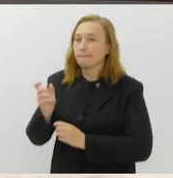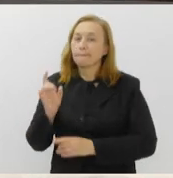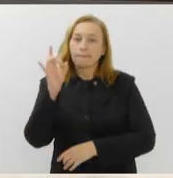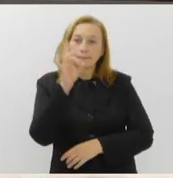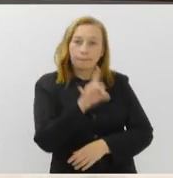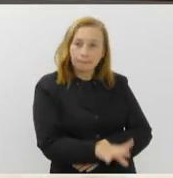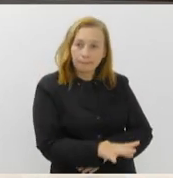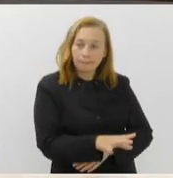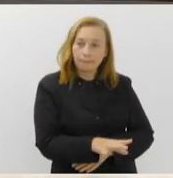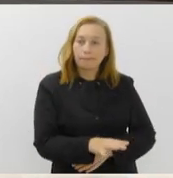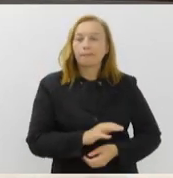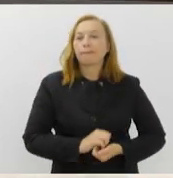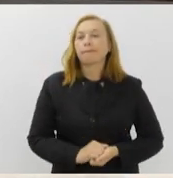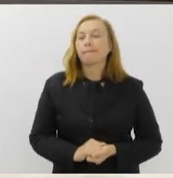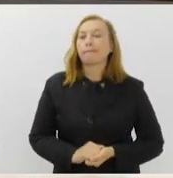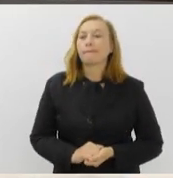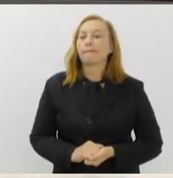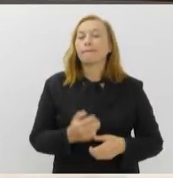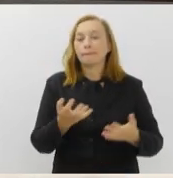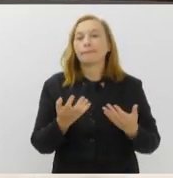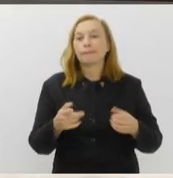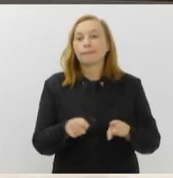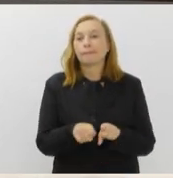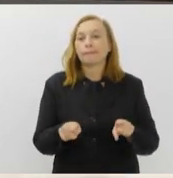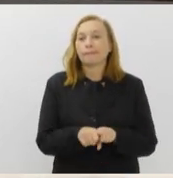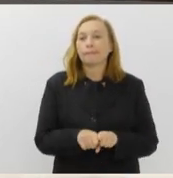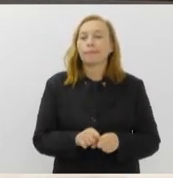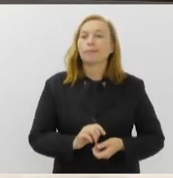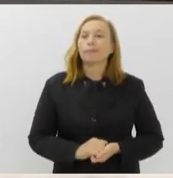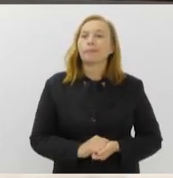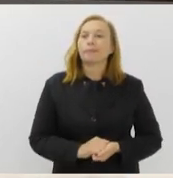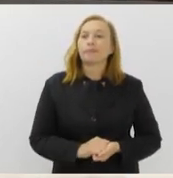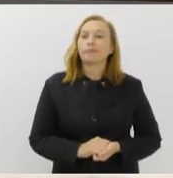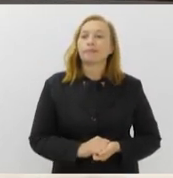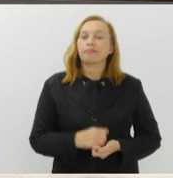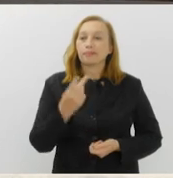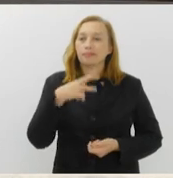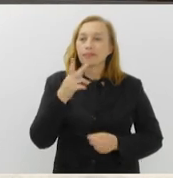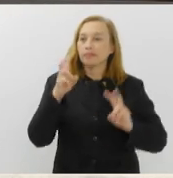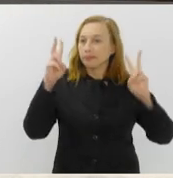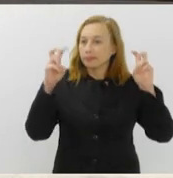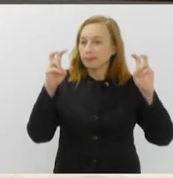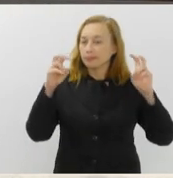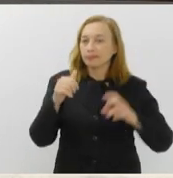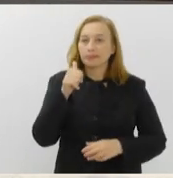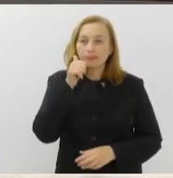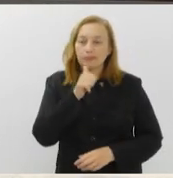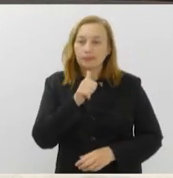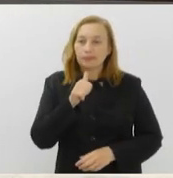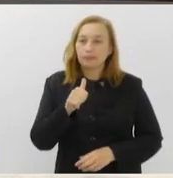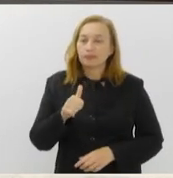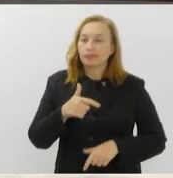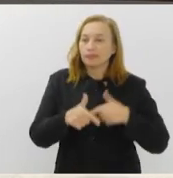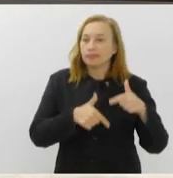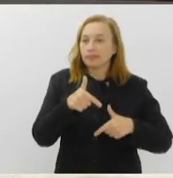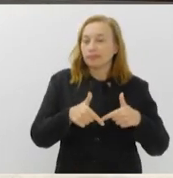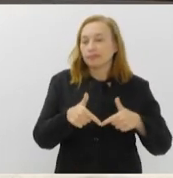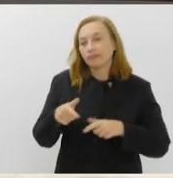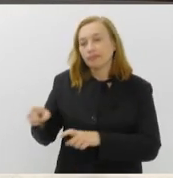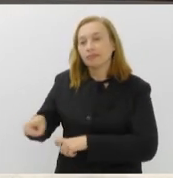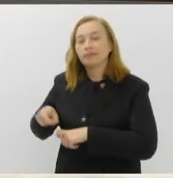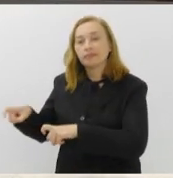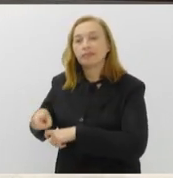não menos importante, queria também trazer, sobre o tema das mulheres do campo, a